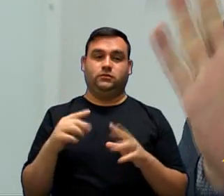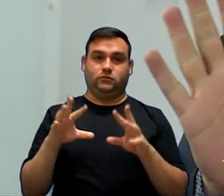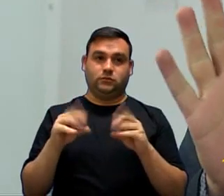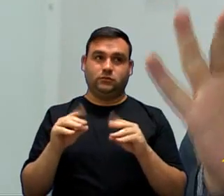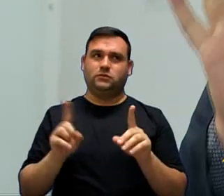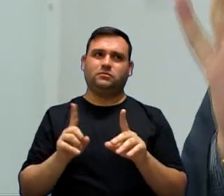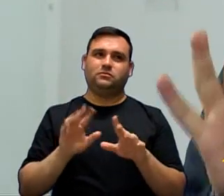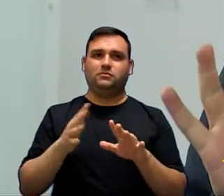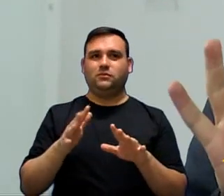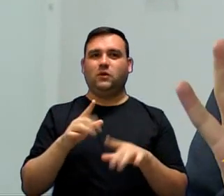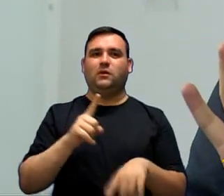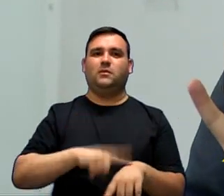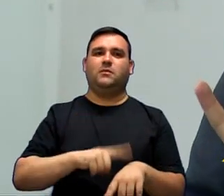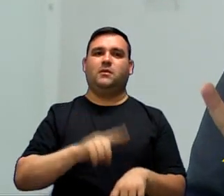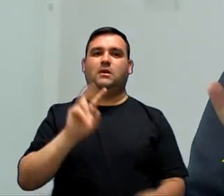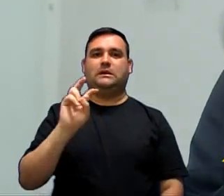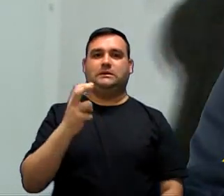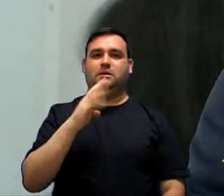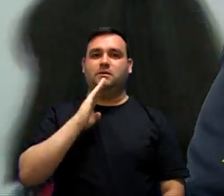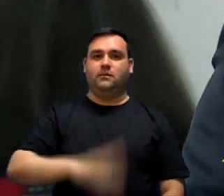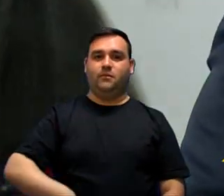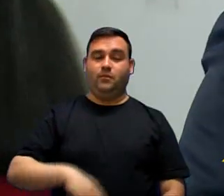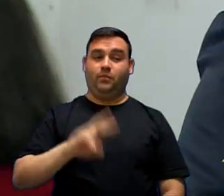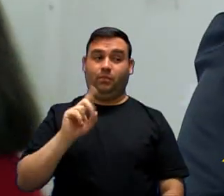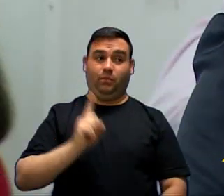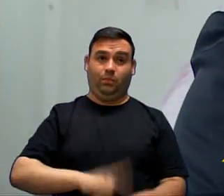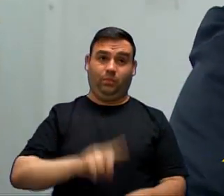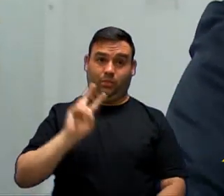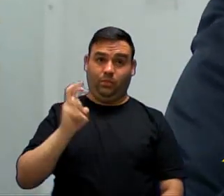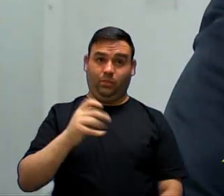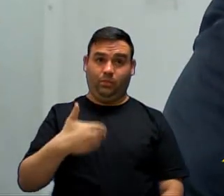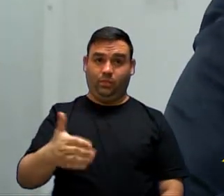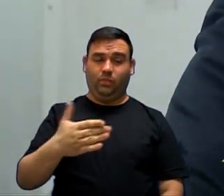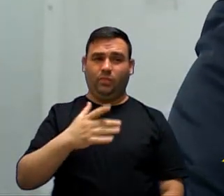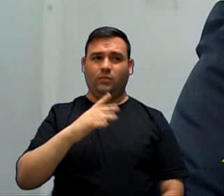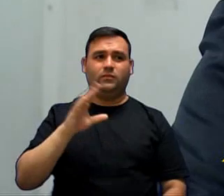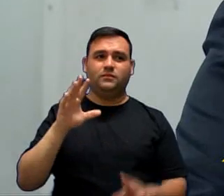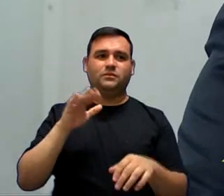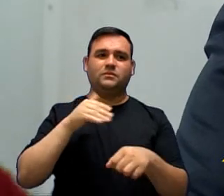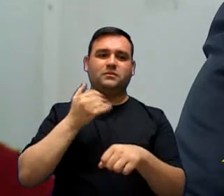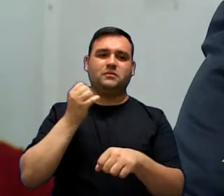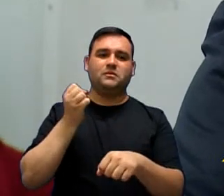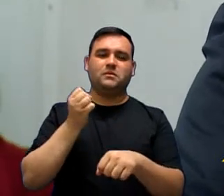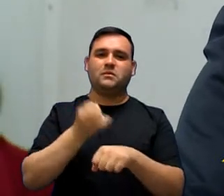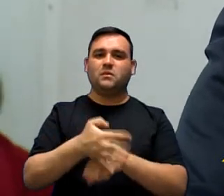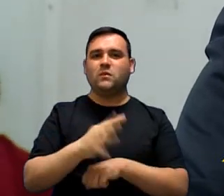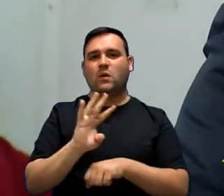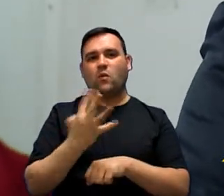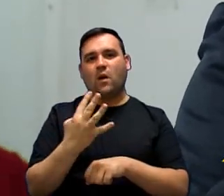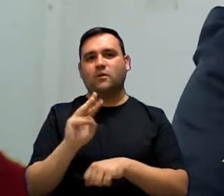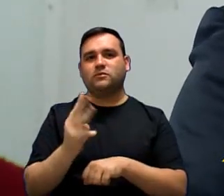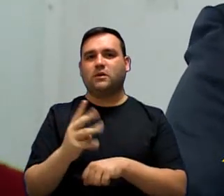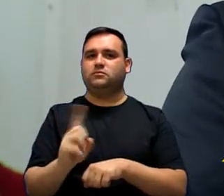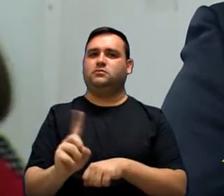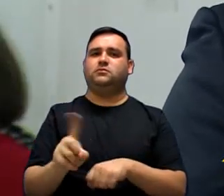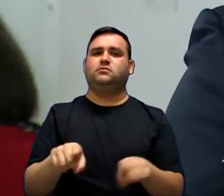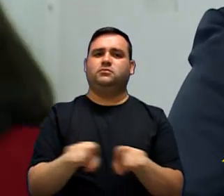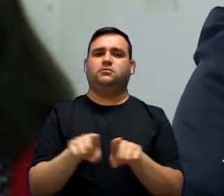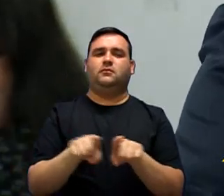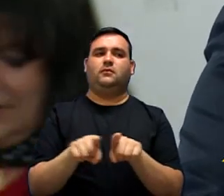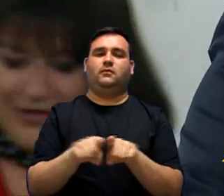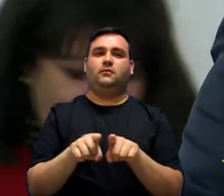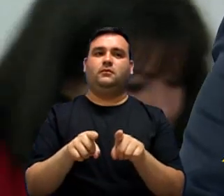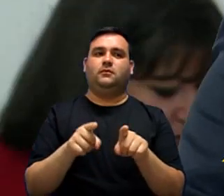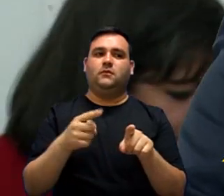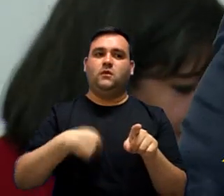né? Vespertino, 17 horas. 17 horas começa. Então, não vai terminar 4 horas da manhã. Isso também